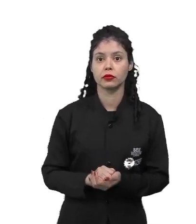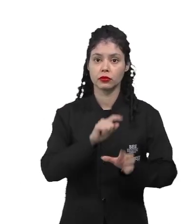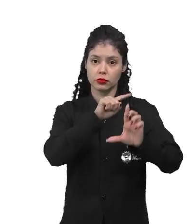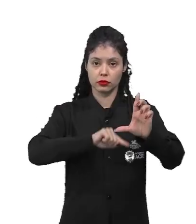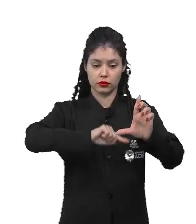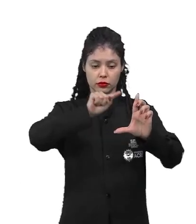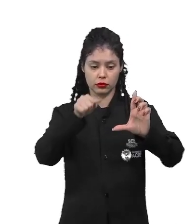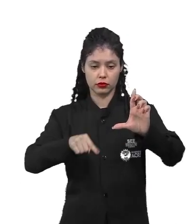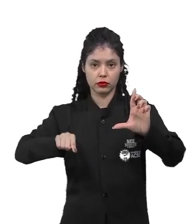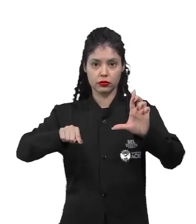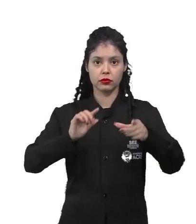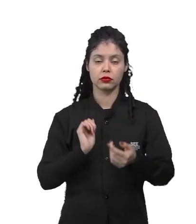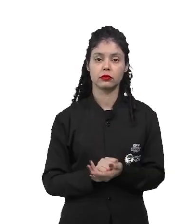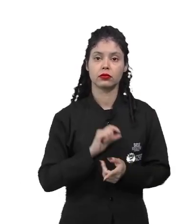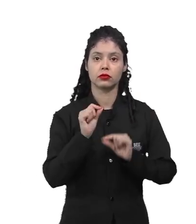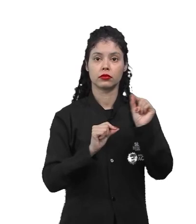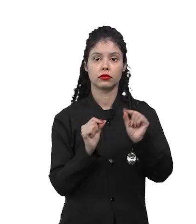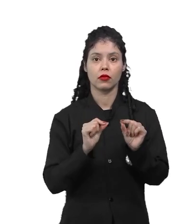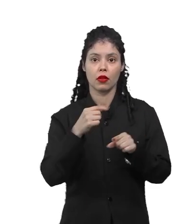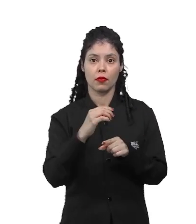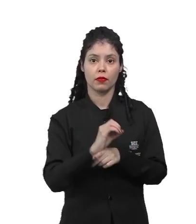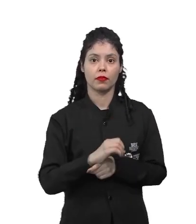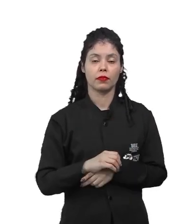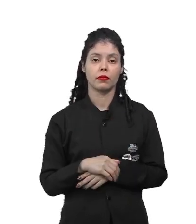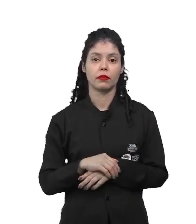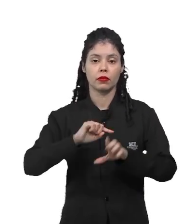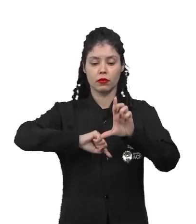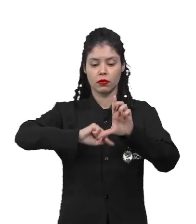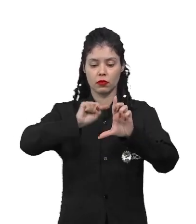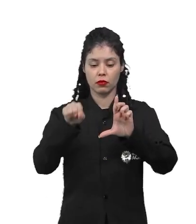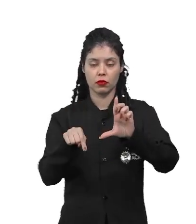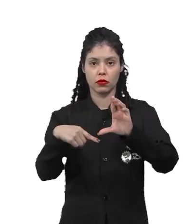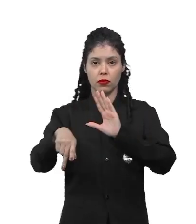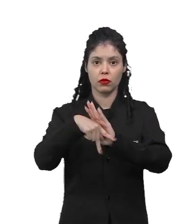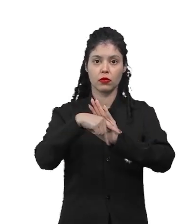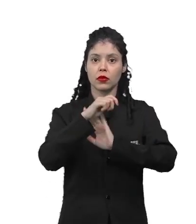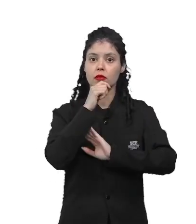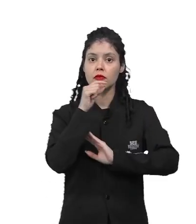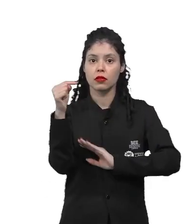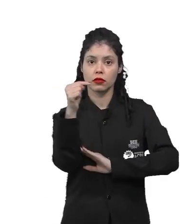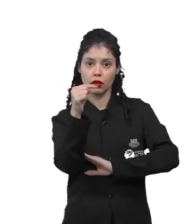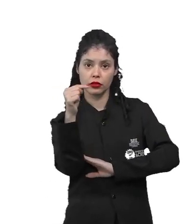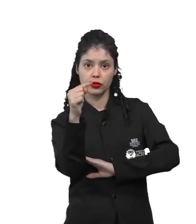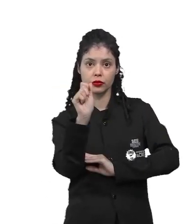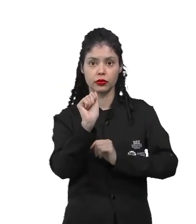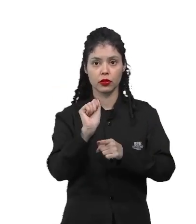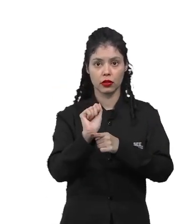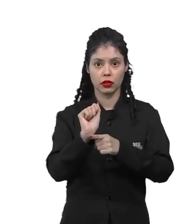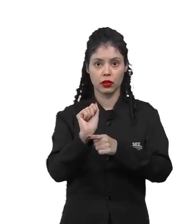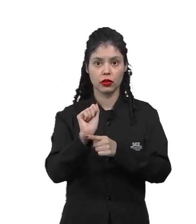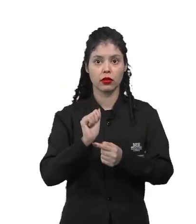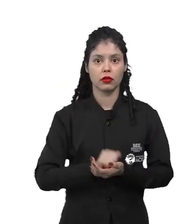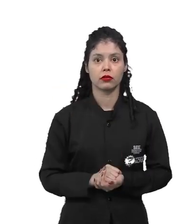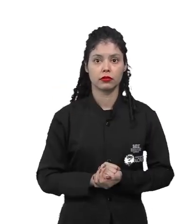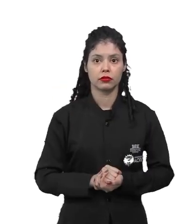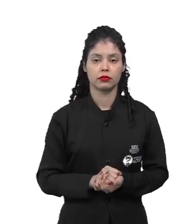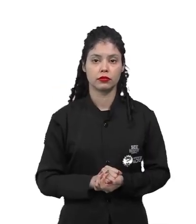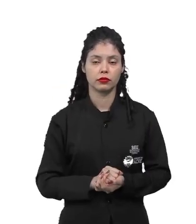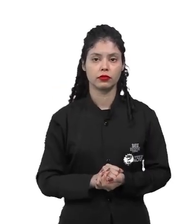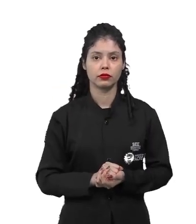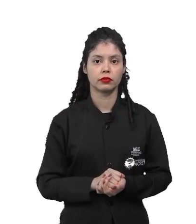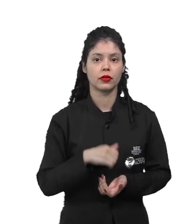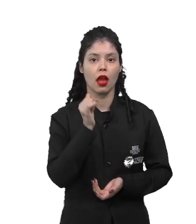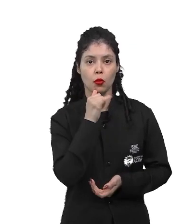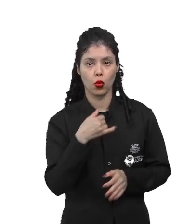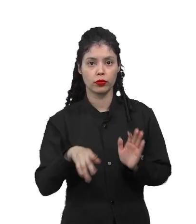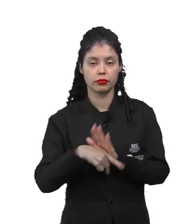aqui, ó, eu tenho uma ideia de uma parábola voltada para baixo, né? Então, você tem um A negativo. Olha só como dá um sorrisinho aqui, ou uma